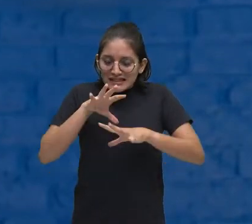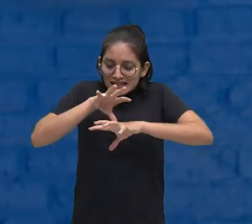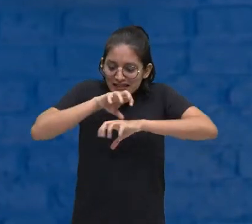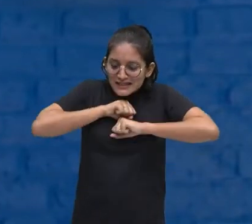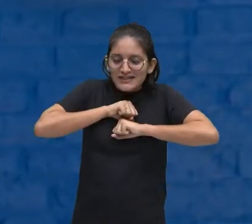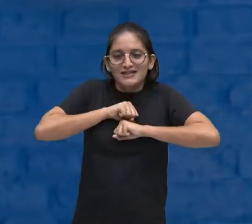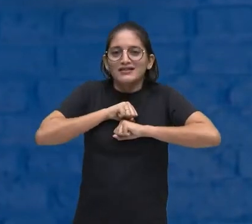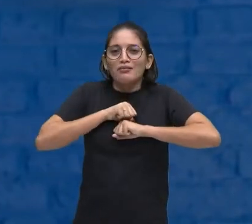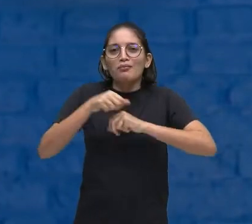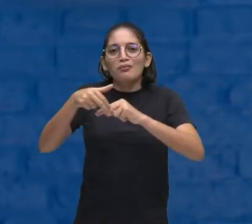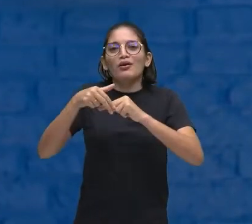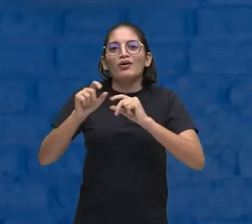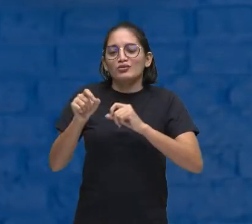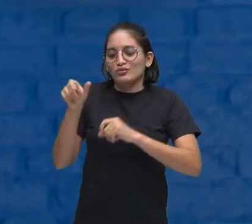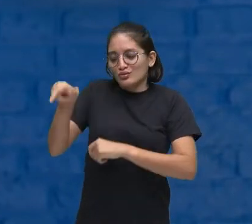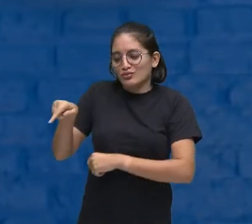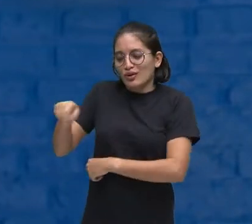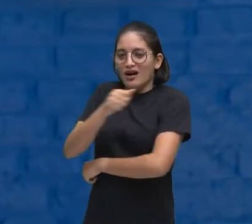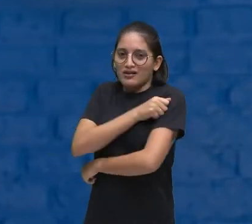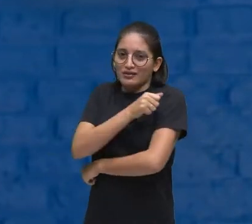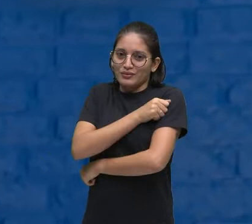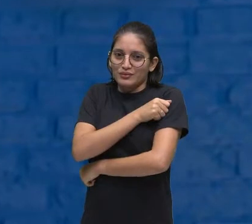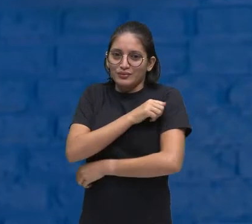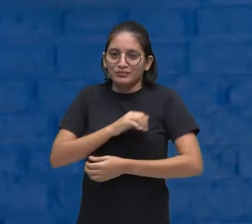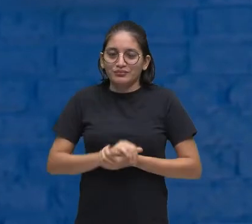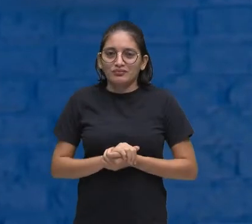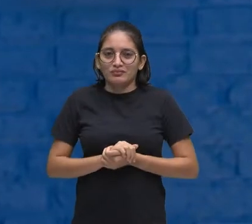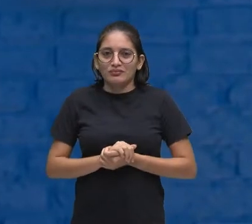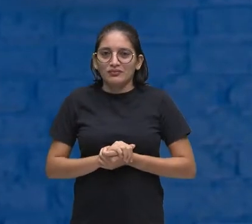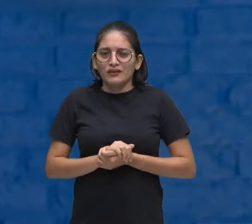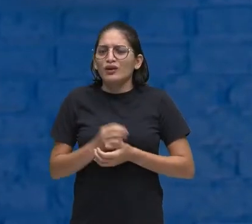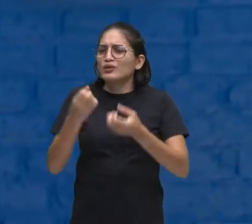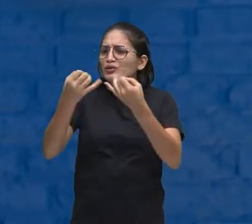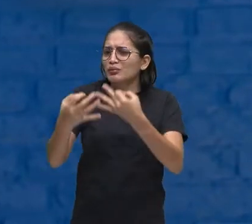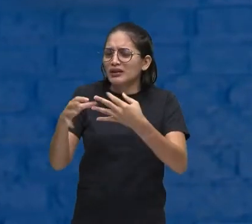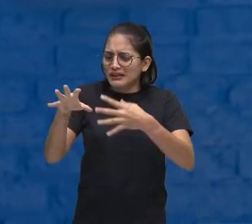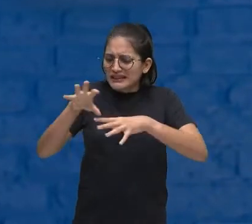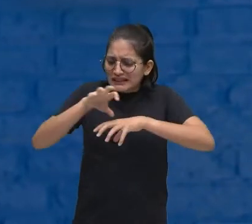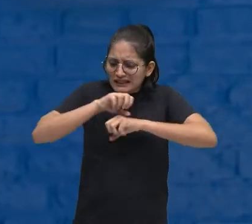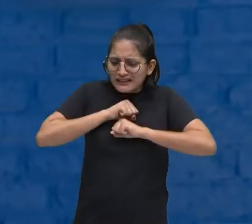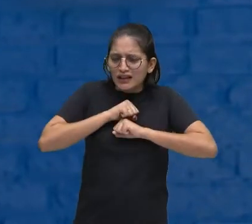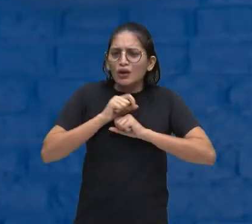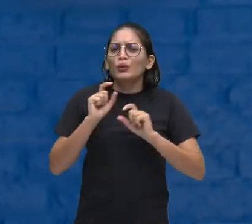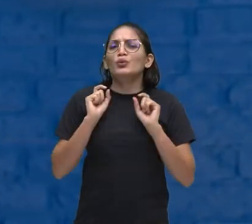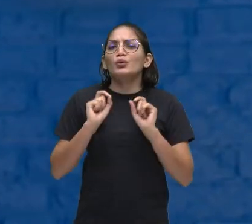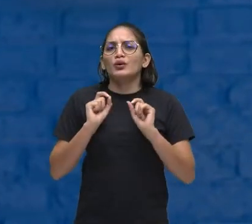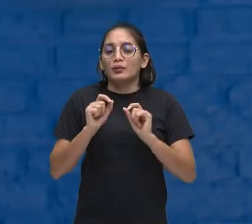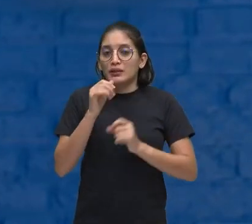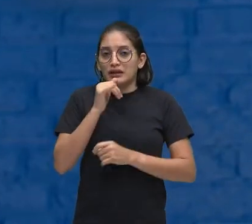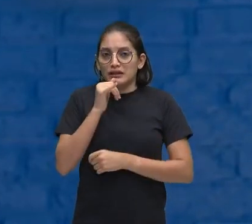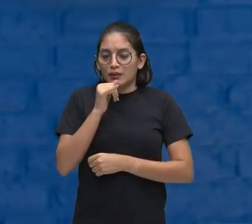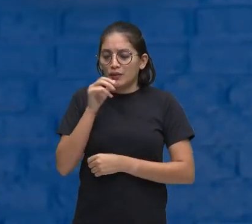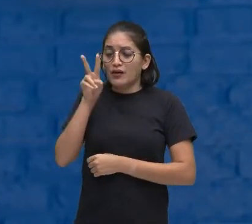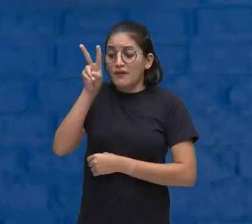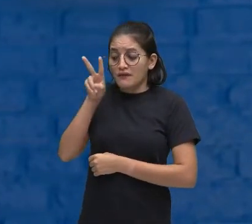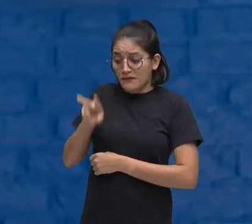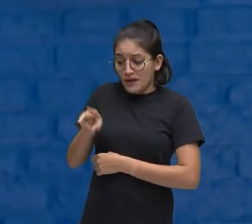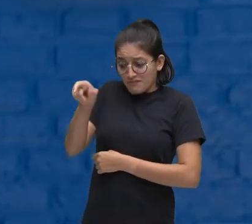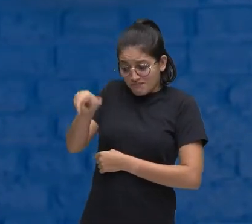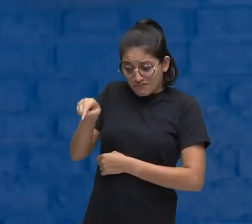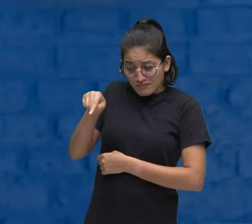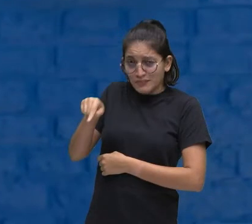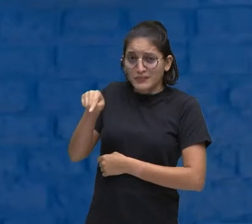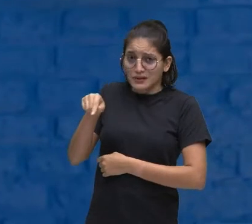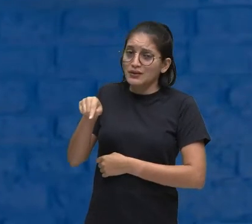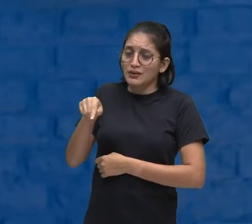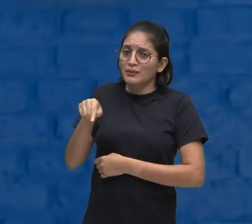relação ao Ricardo. Quando eu falo acolher, é aquela situação de que quando a gente olha para uma pessoa, né,